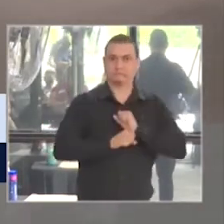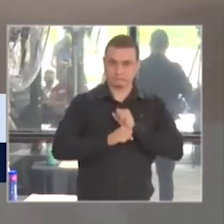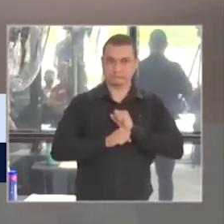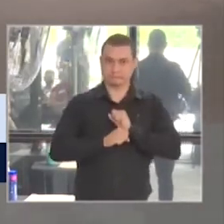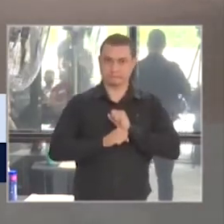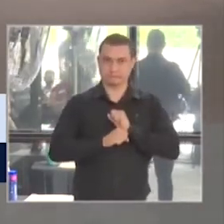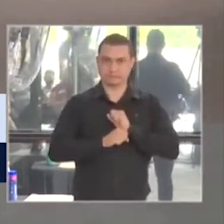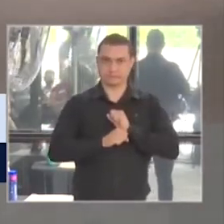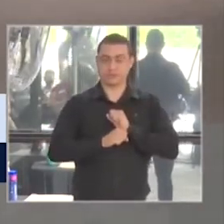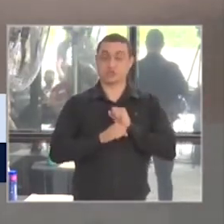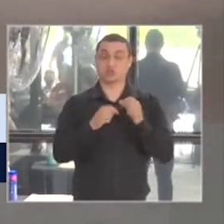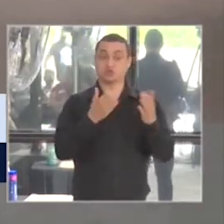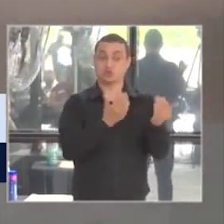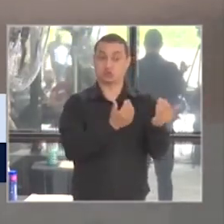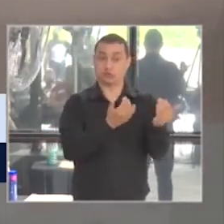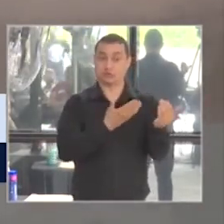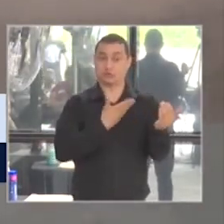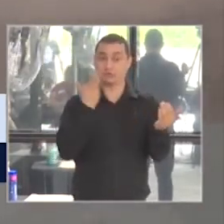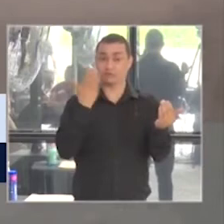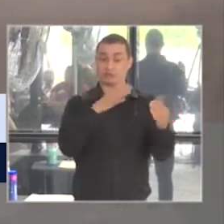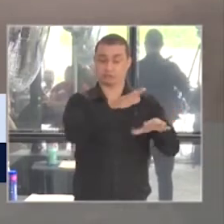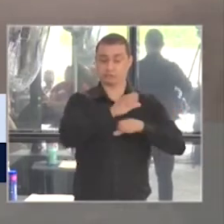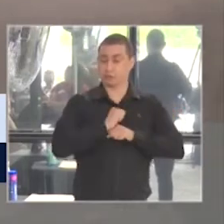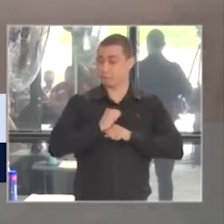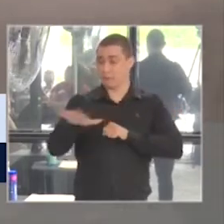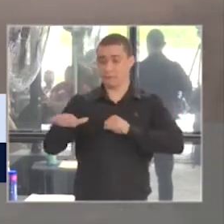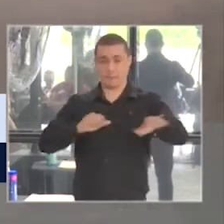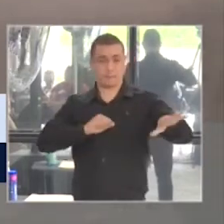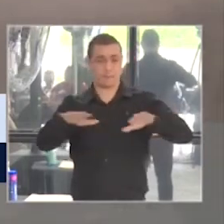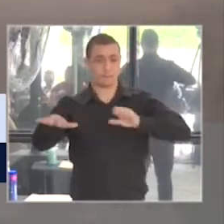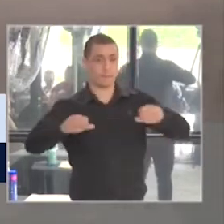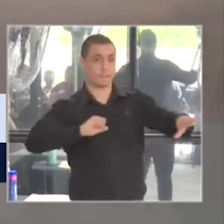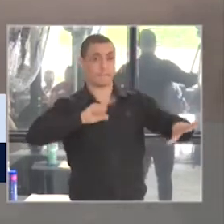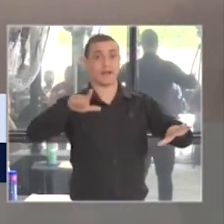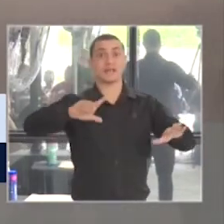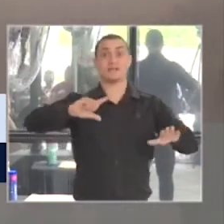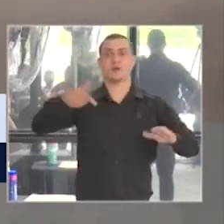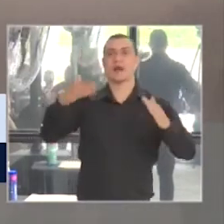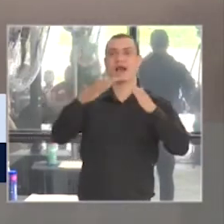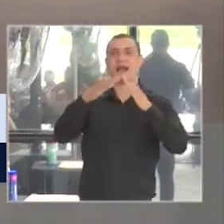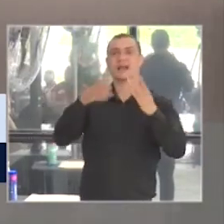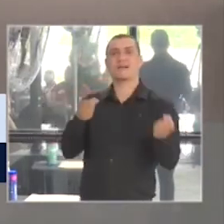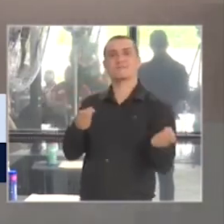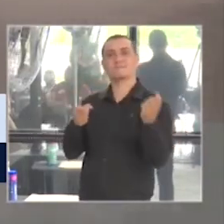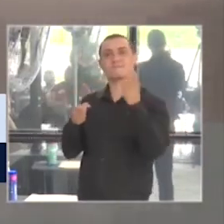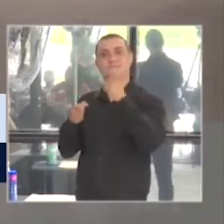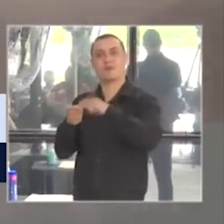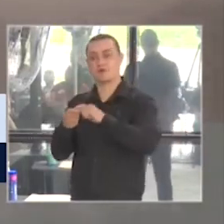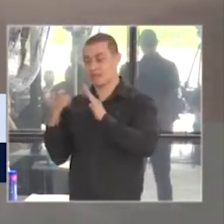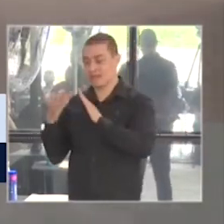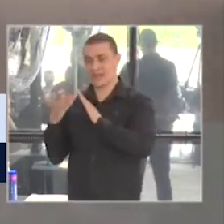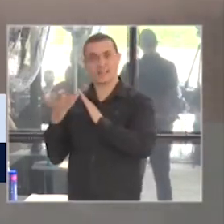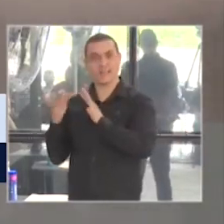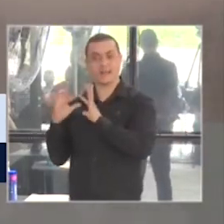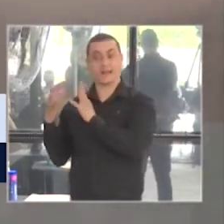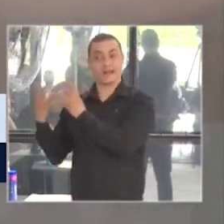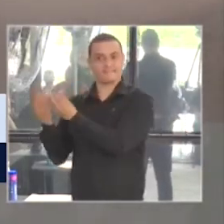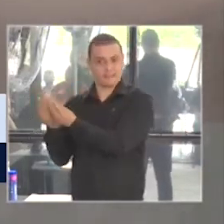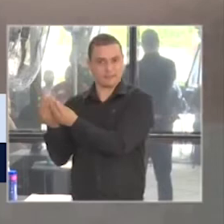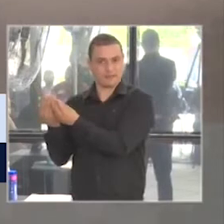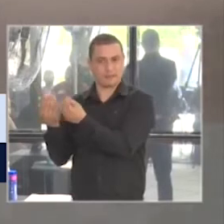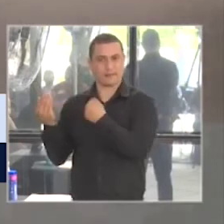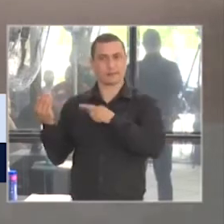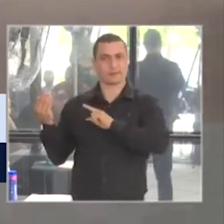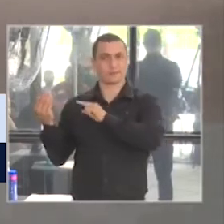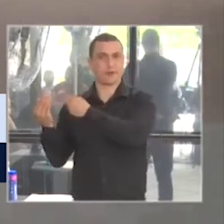essa população mais jovem o vírus, e que depois, em casa, no domicílio, terminam